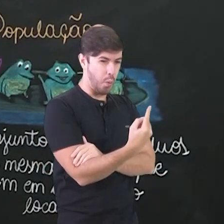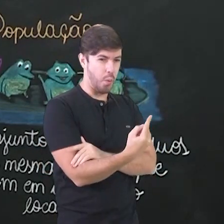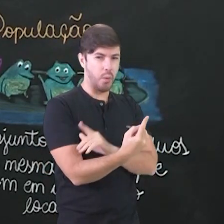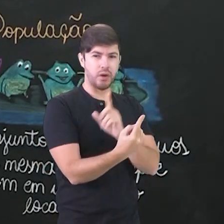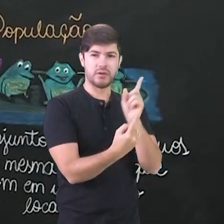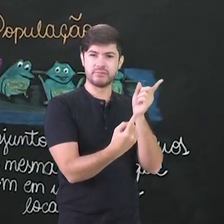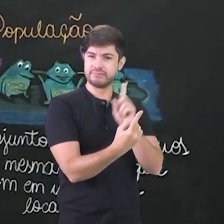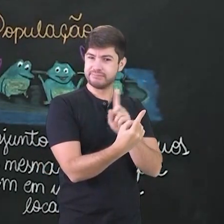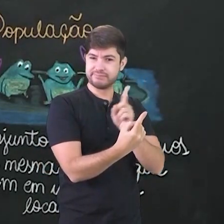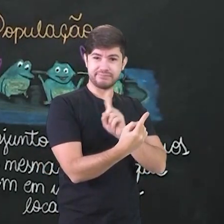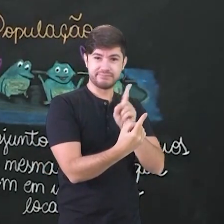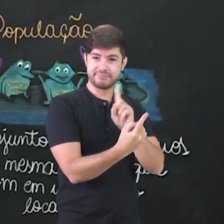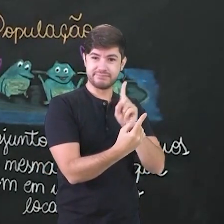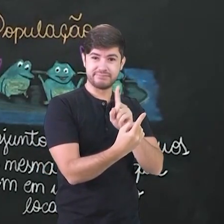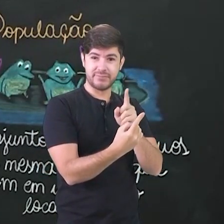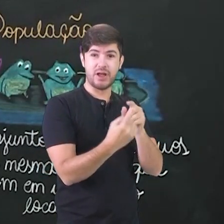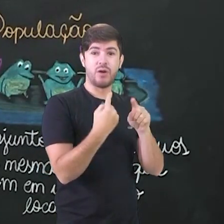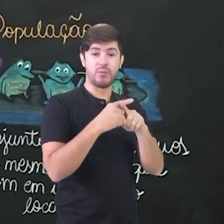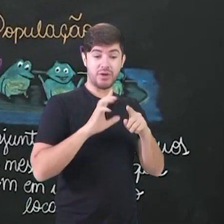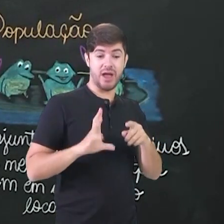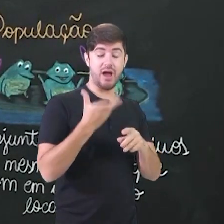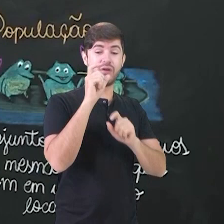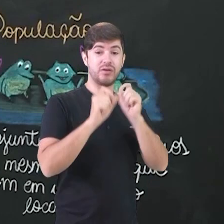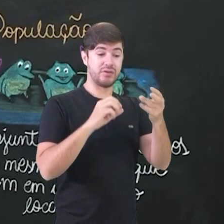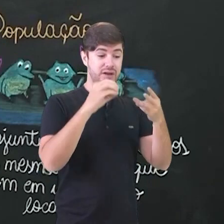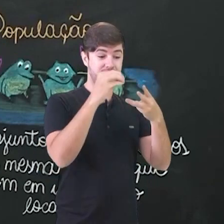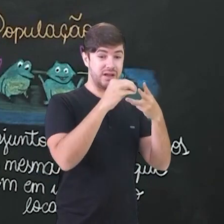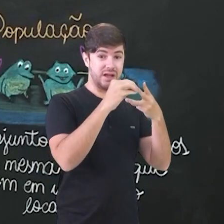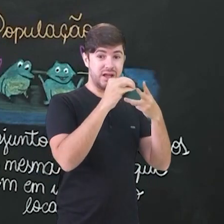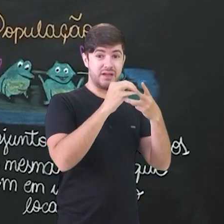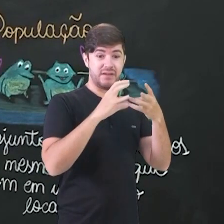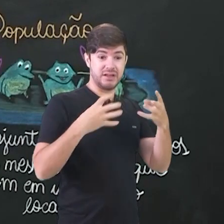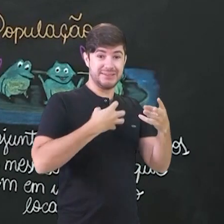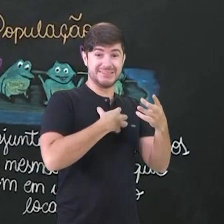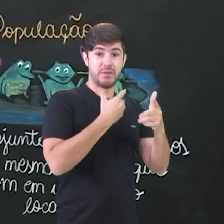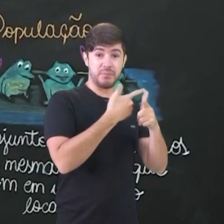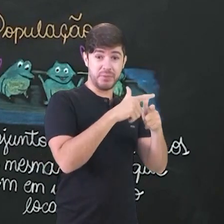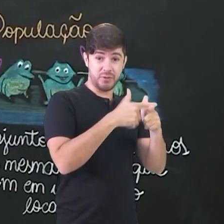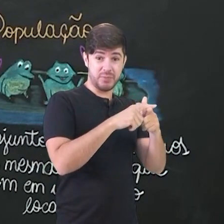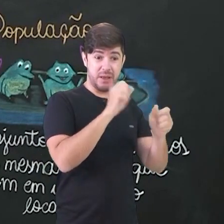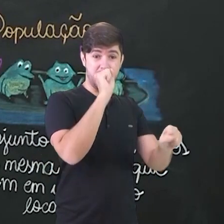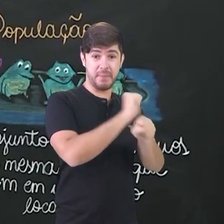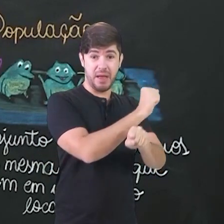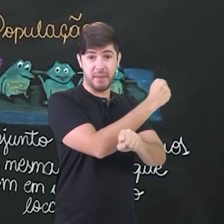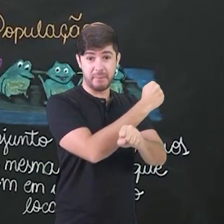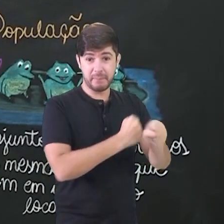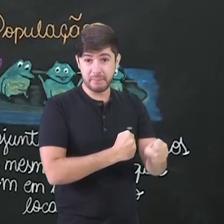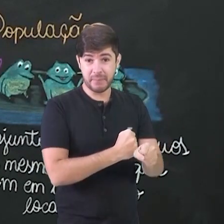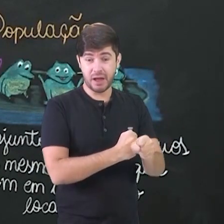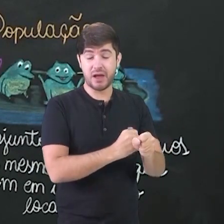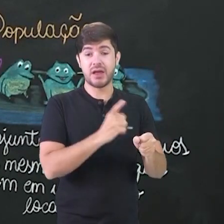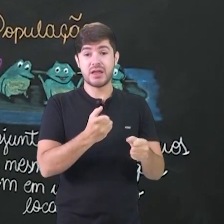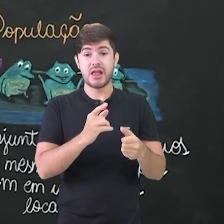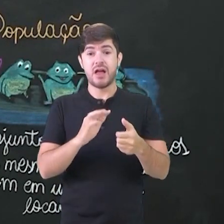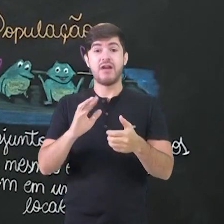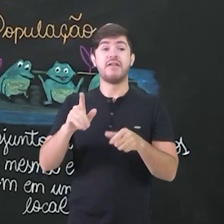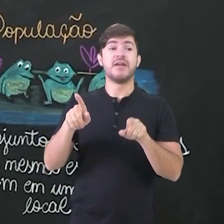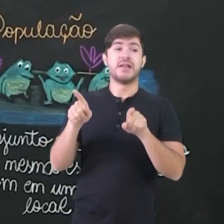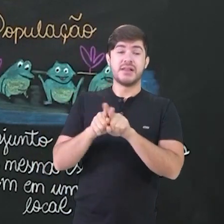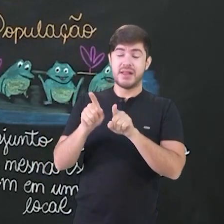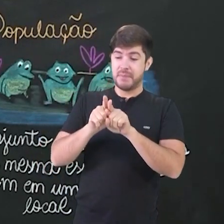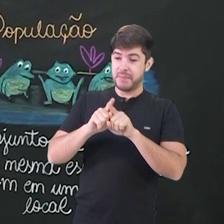joaninha, ela vai afetar a célula, para que essa célula pare de funcionar. Afetando então essa célula, ela